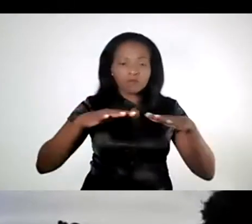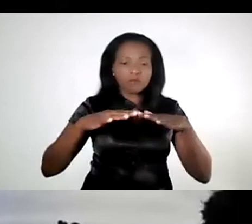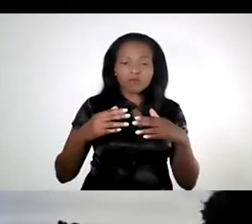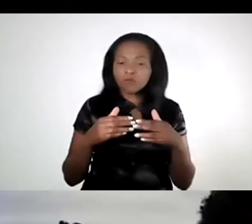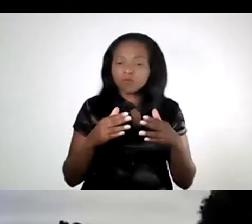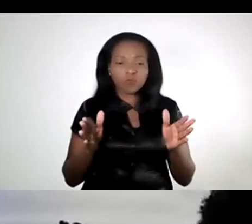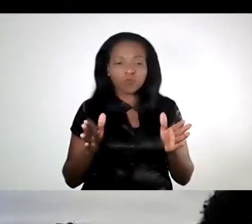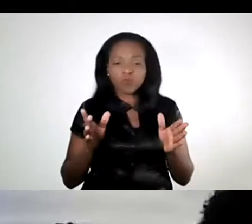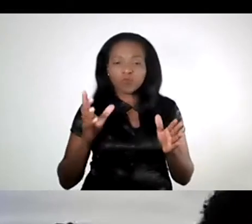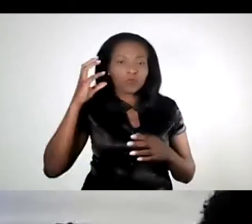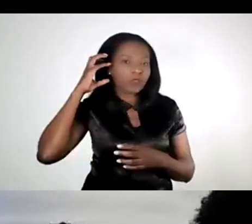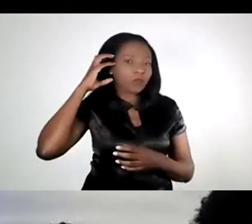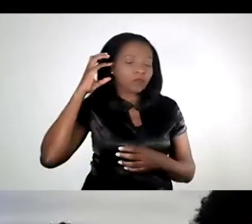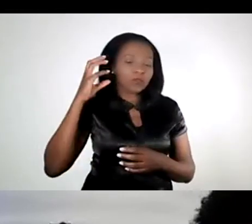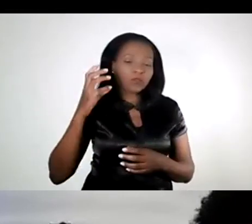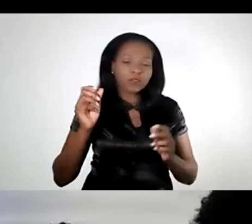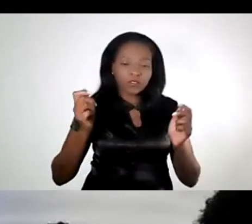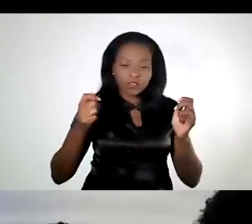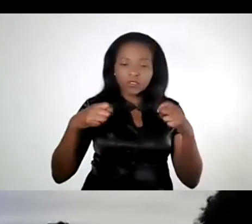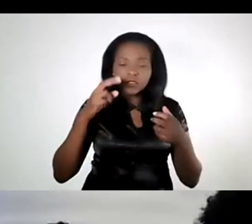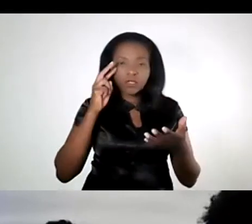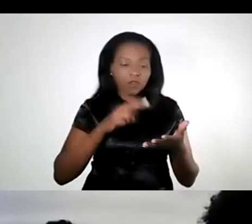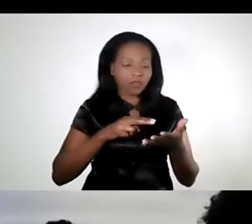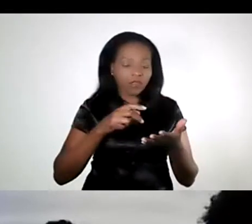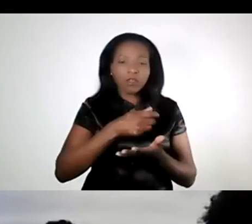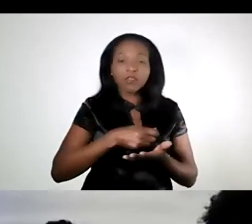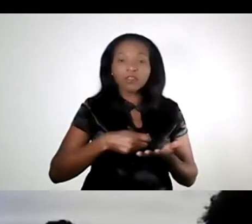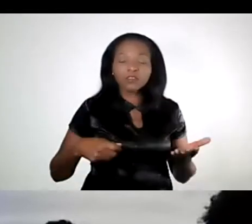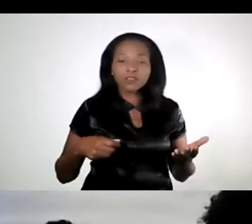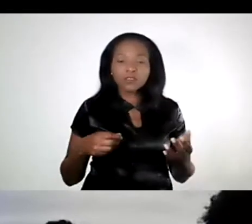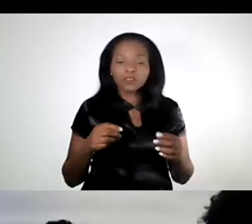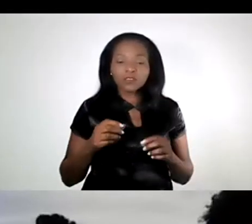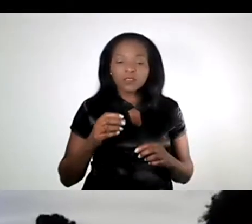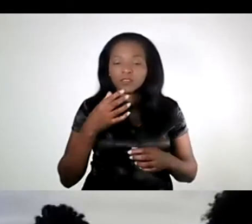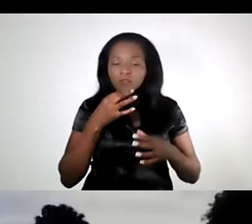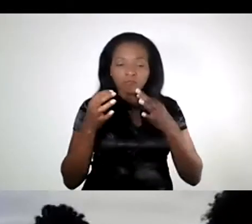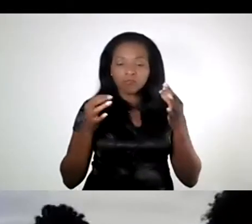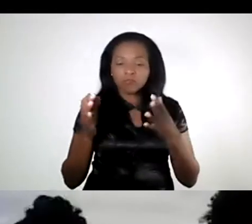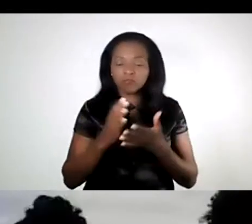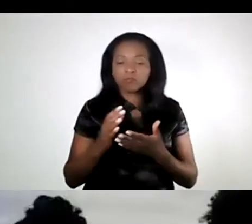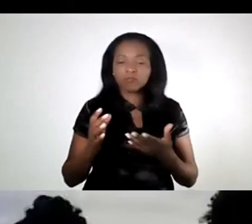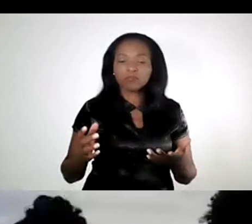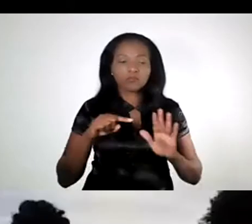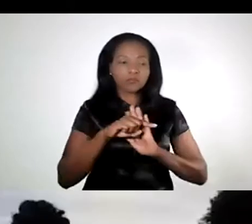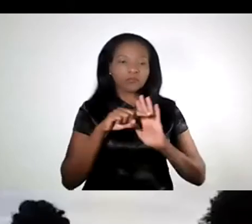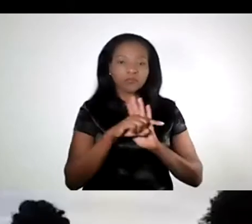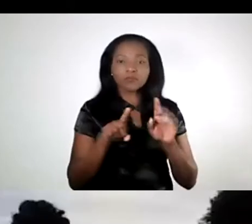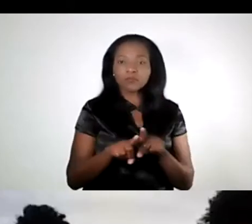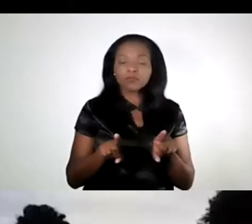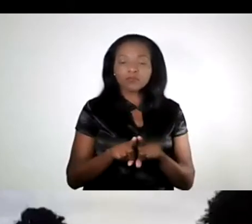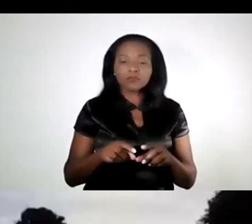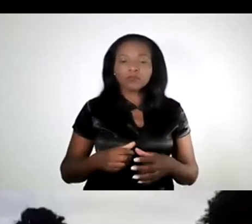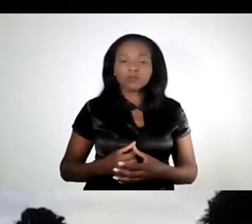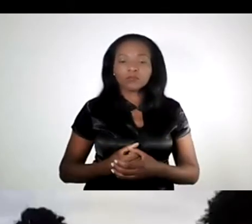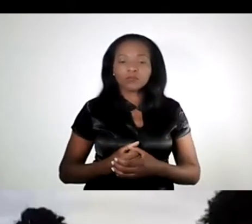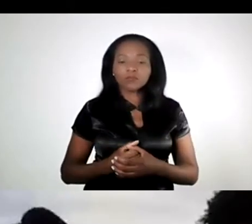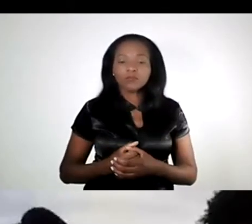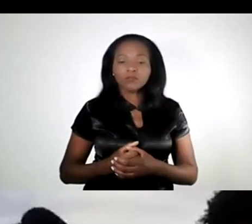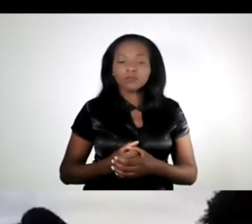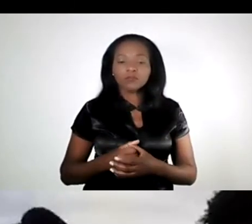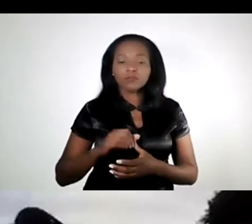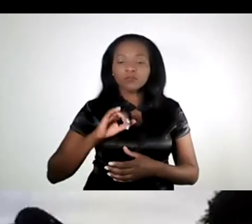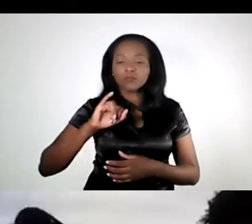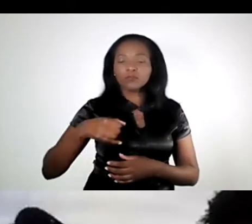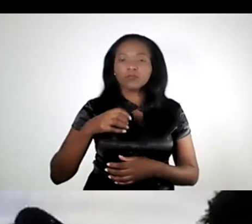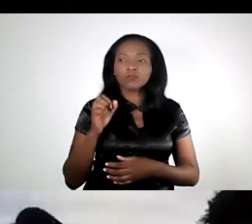o áudio, acho que dá para ler os comentários. Tá. Perguntas também. Olá, o